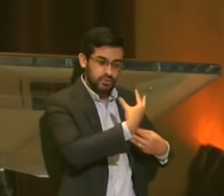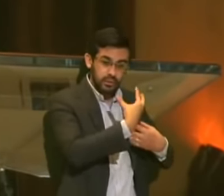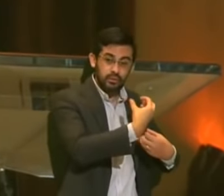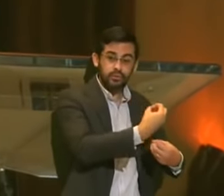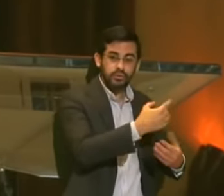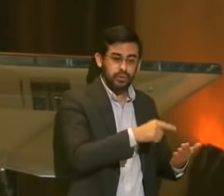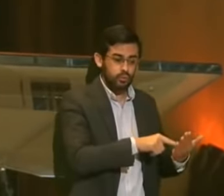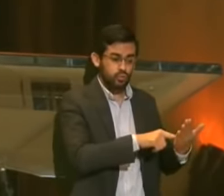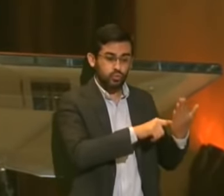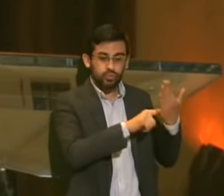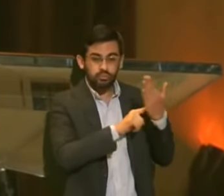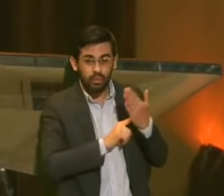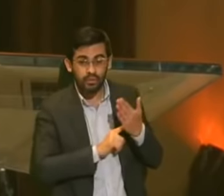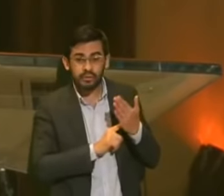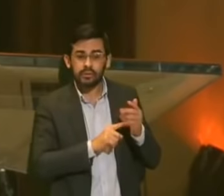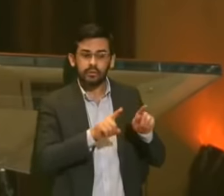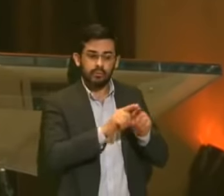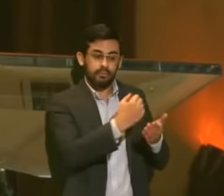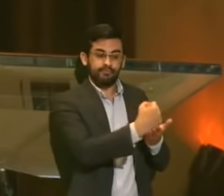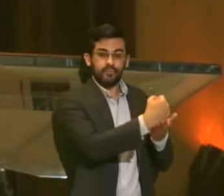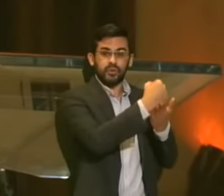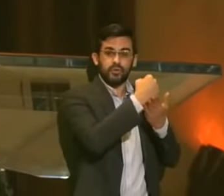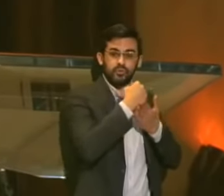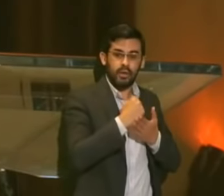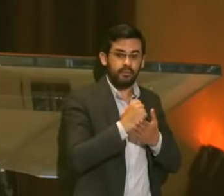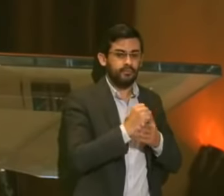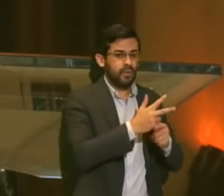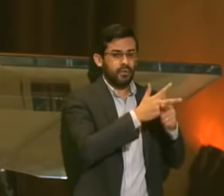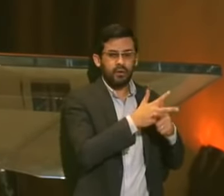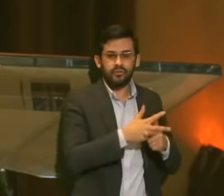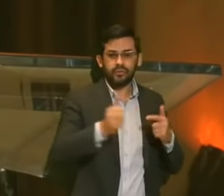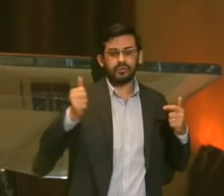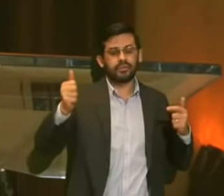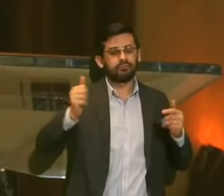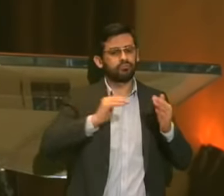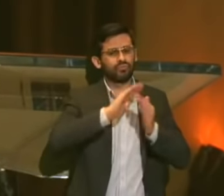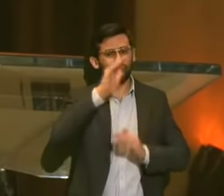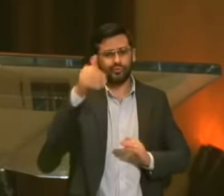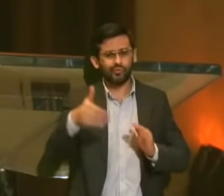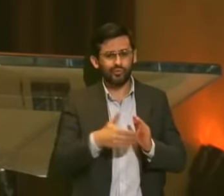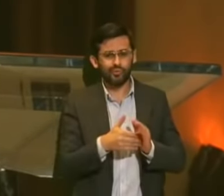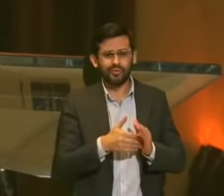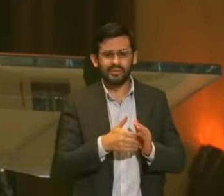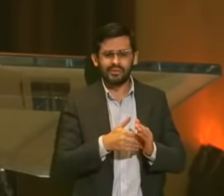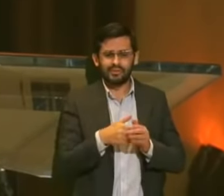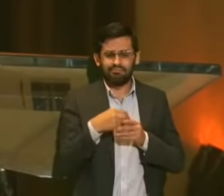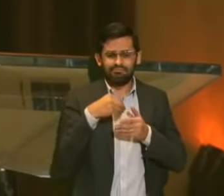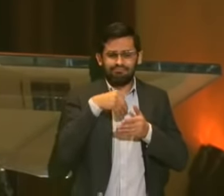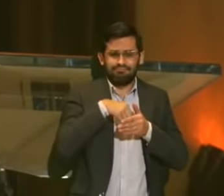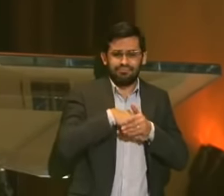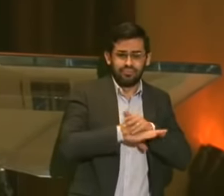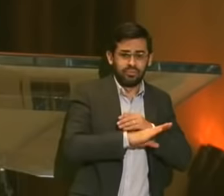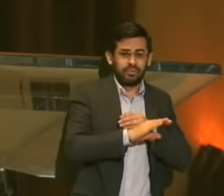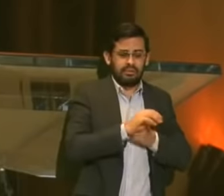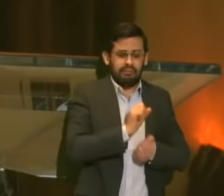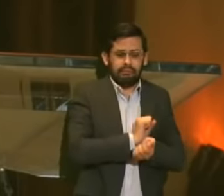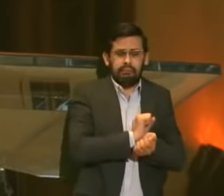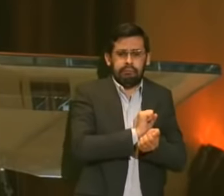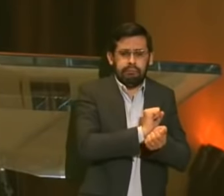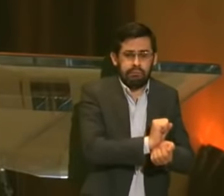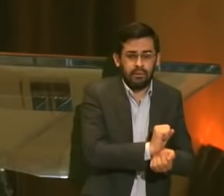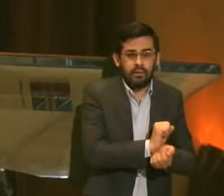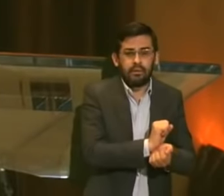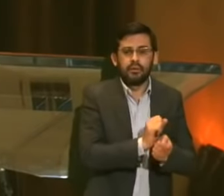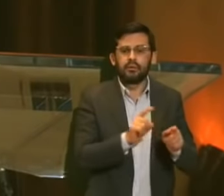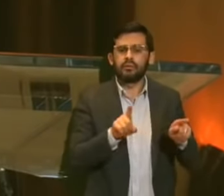possa nos ajudar a vencer isso que está amargando o nosso coração. E mais,